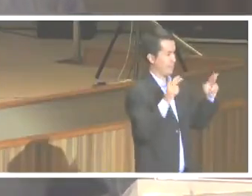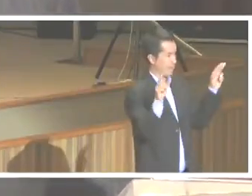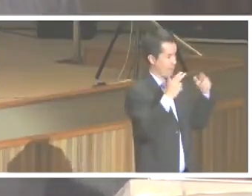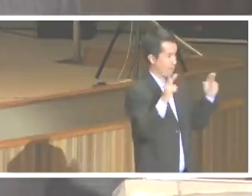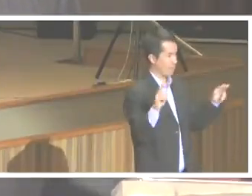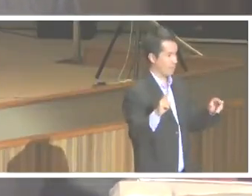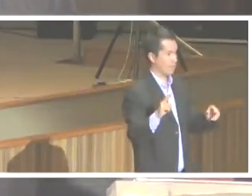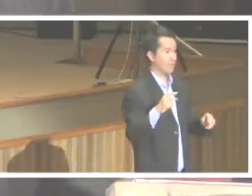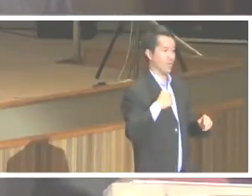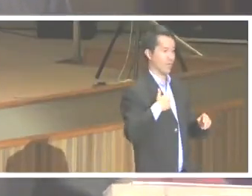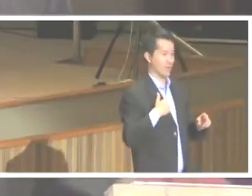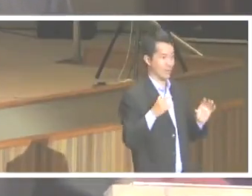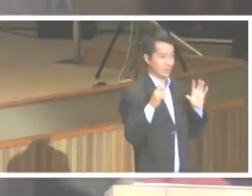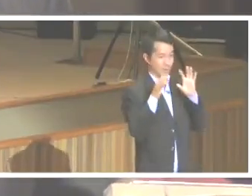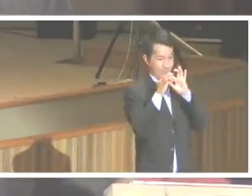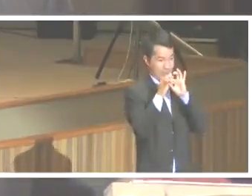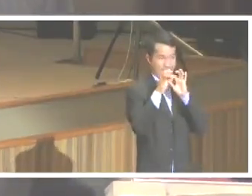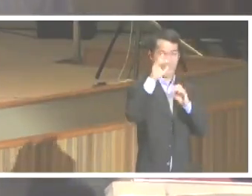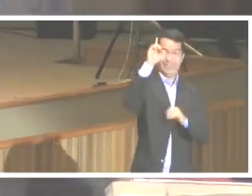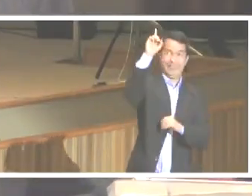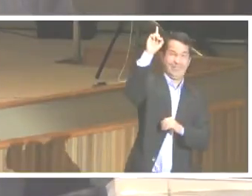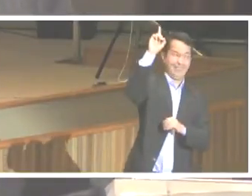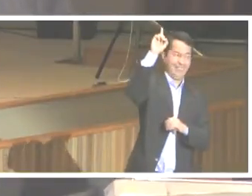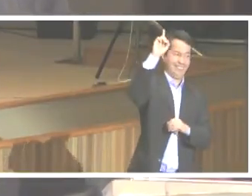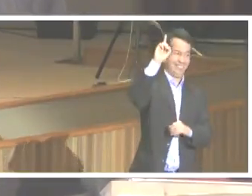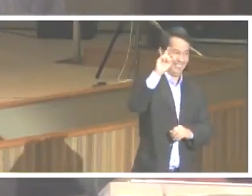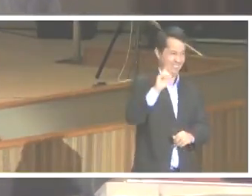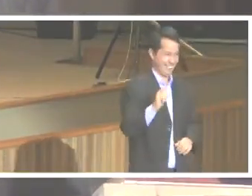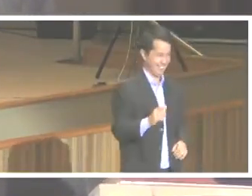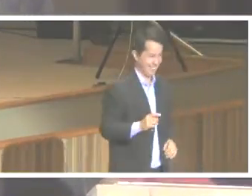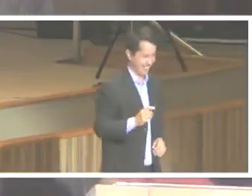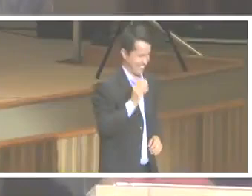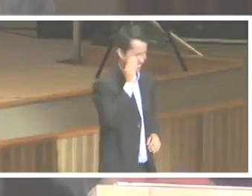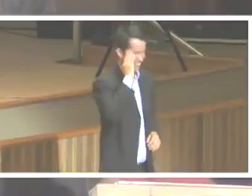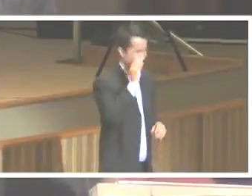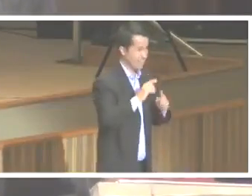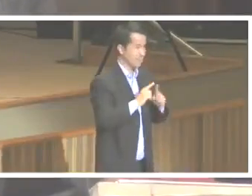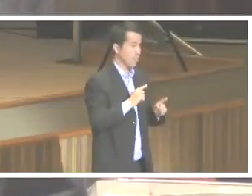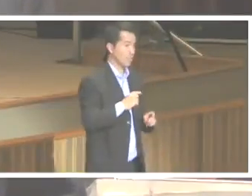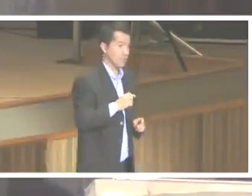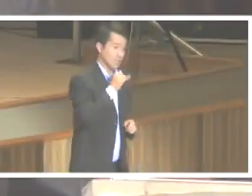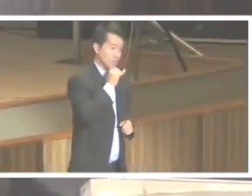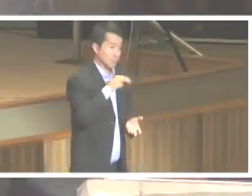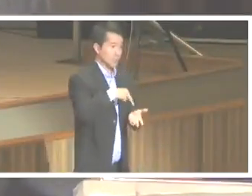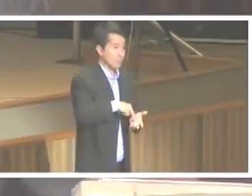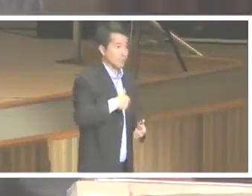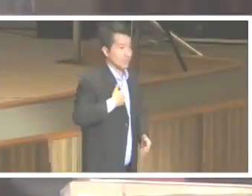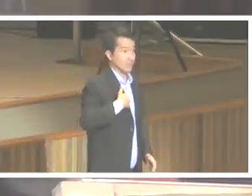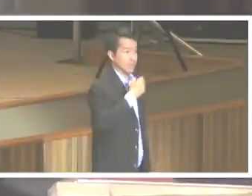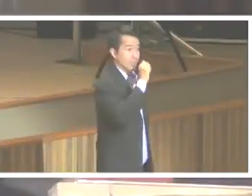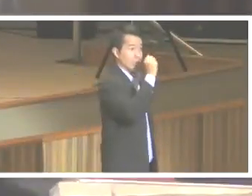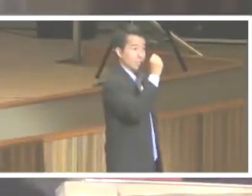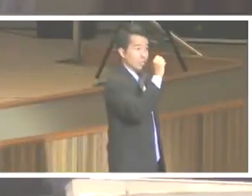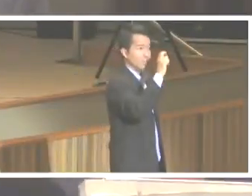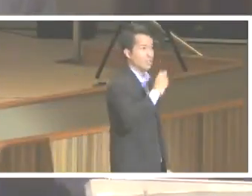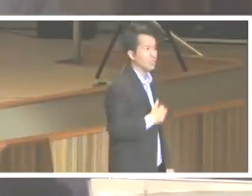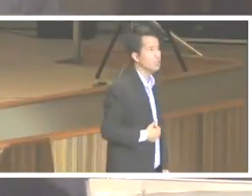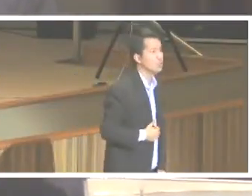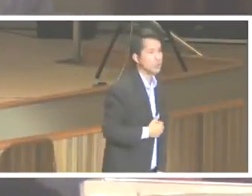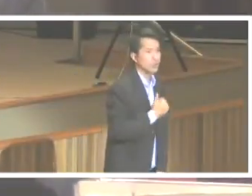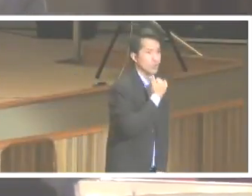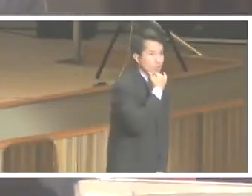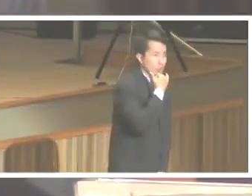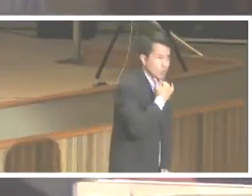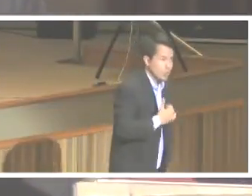os sócios de deus e aí ele pediu permissão com 85 anos para cantar o sócio de